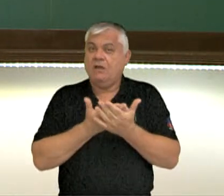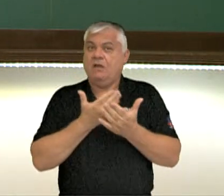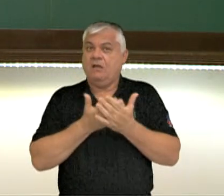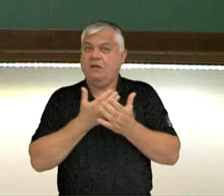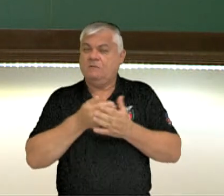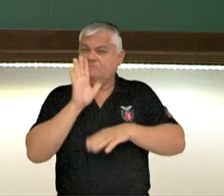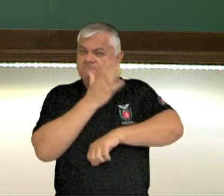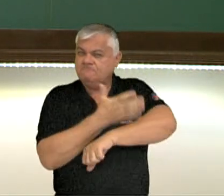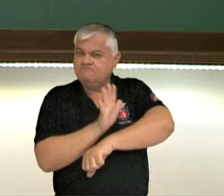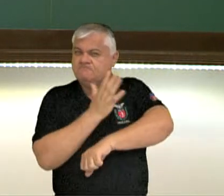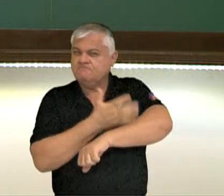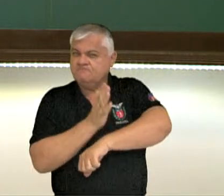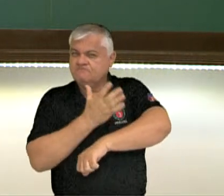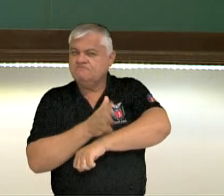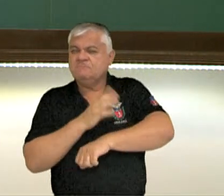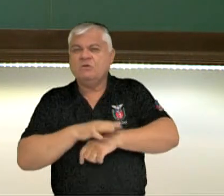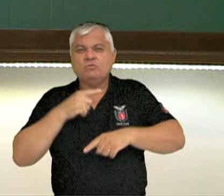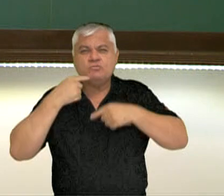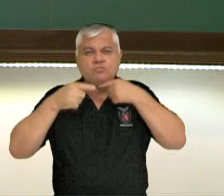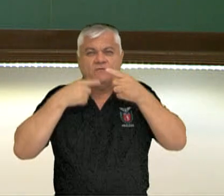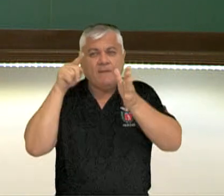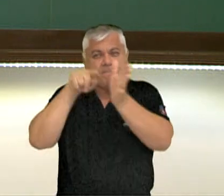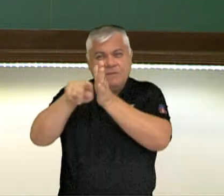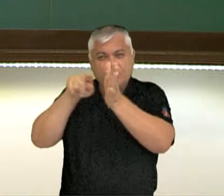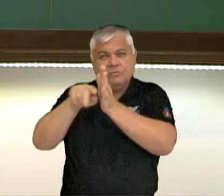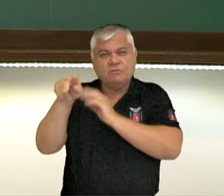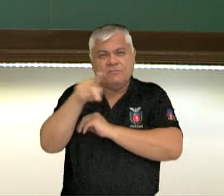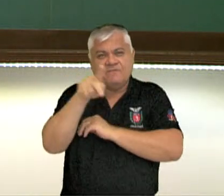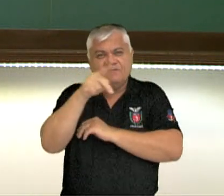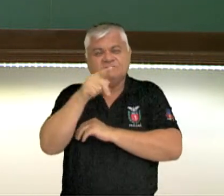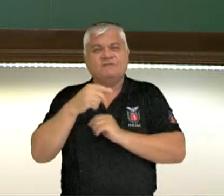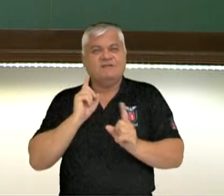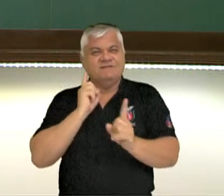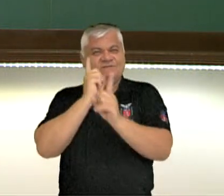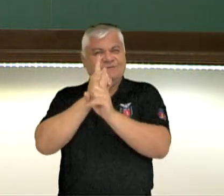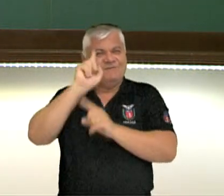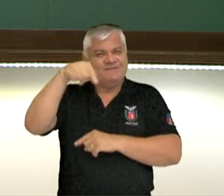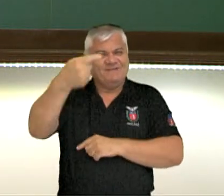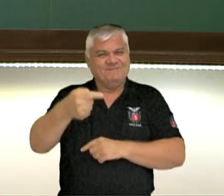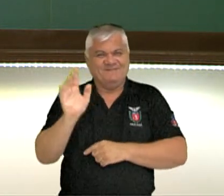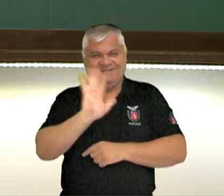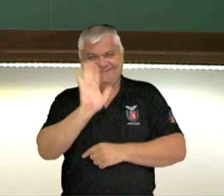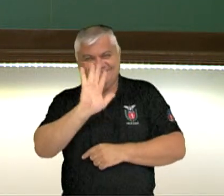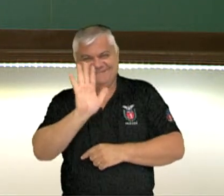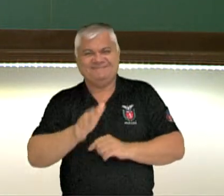fazendo os exercícios, tirem suas dúvidas com o seu professor e a gente se vê na próxima aula.